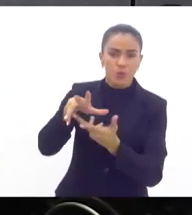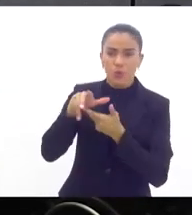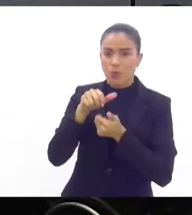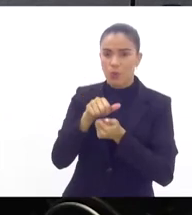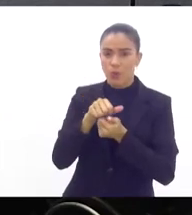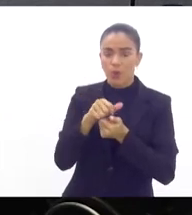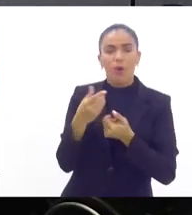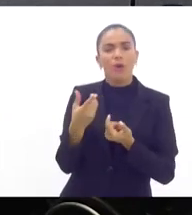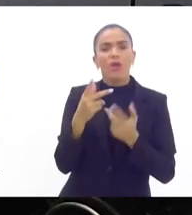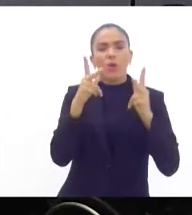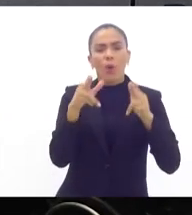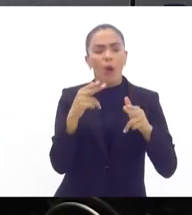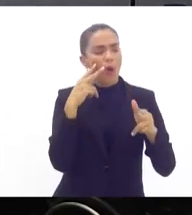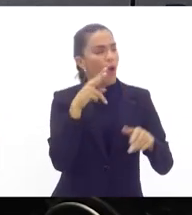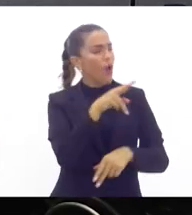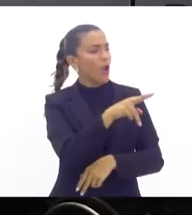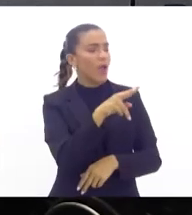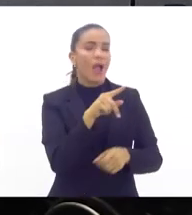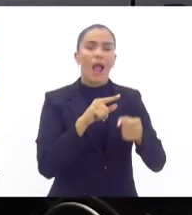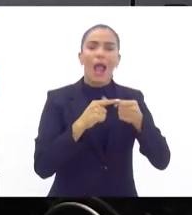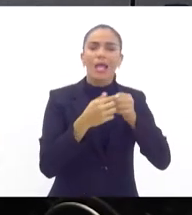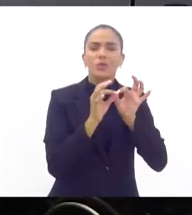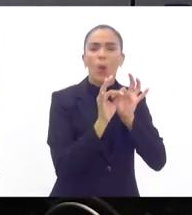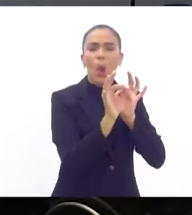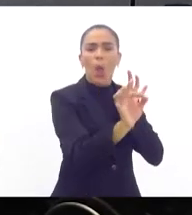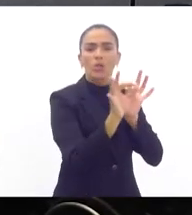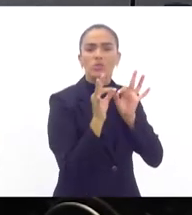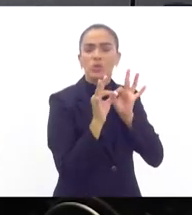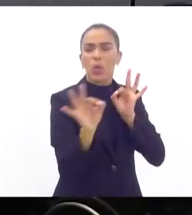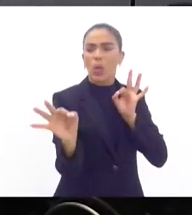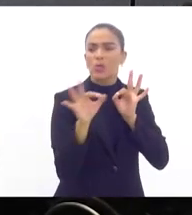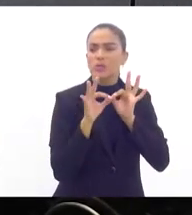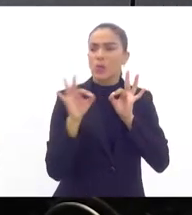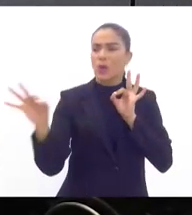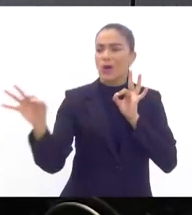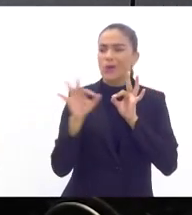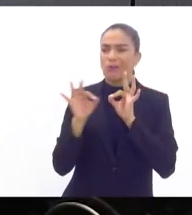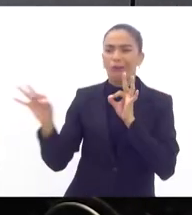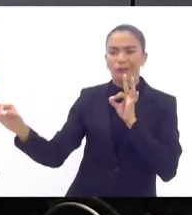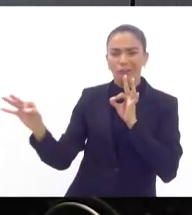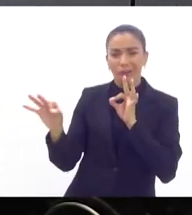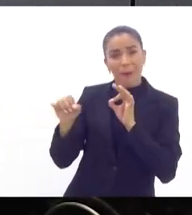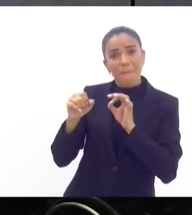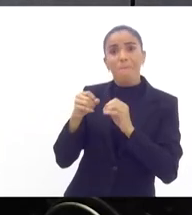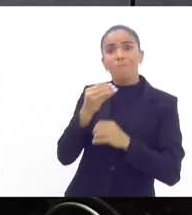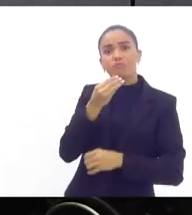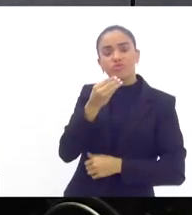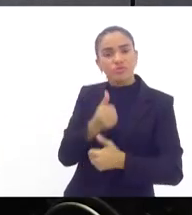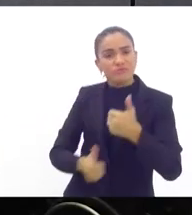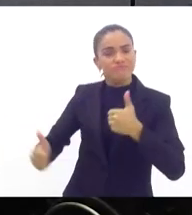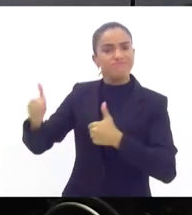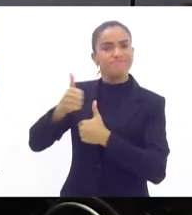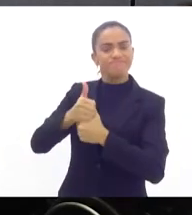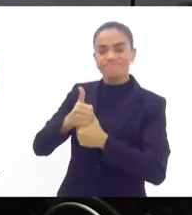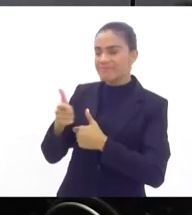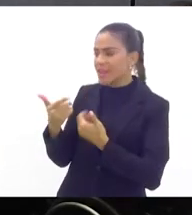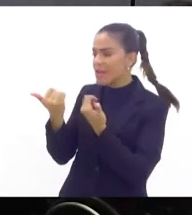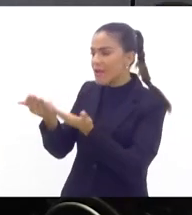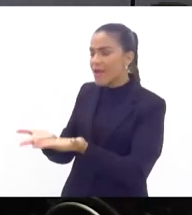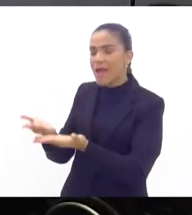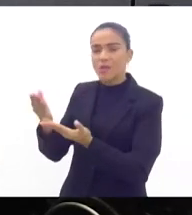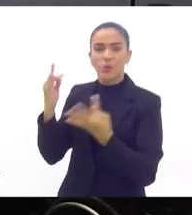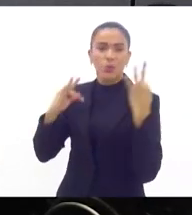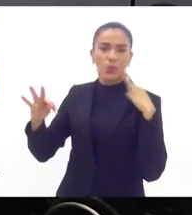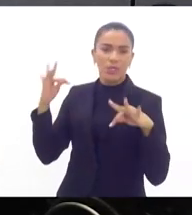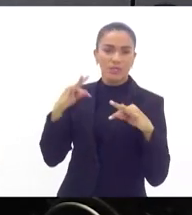com que encara as regiões mais afastadas da cidade não dando um tratamento privilegiado No que diz respeito à manutenção do Turismo por